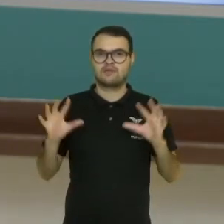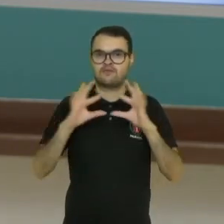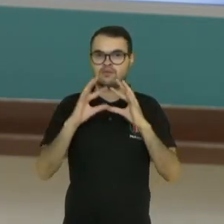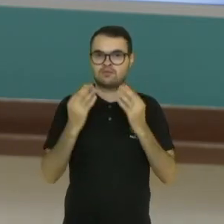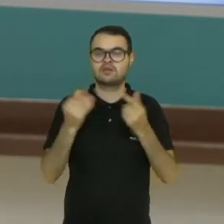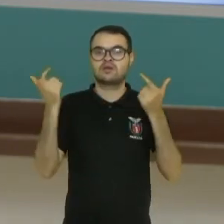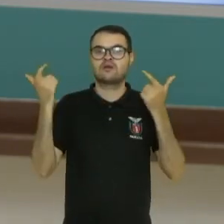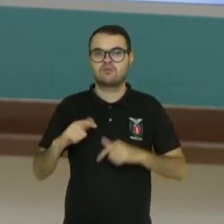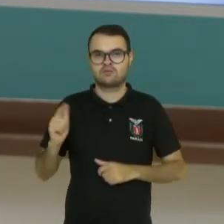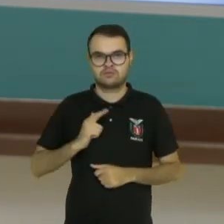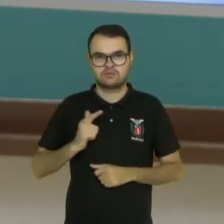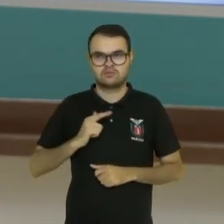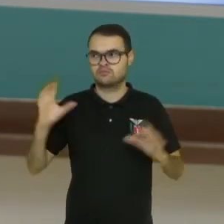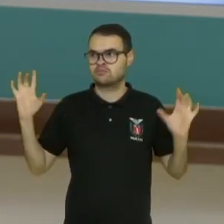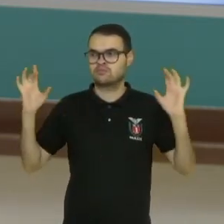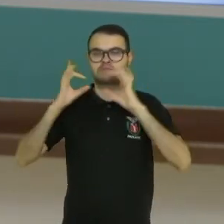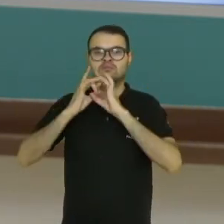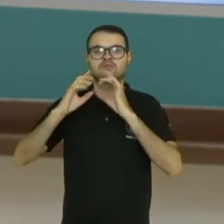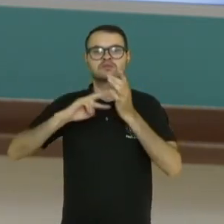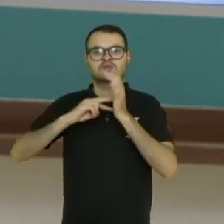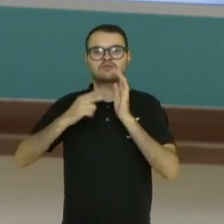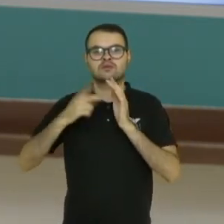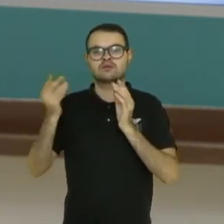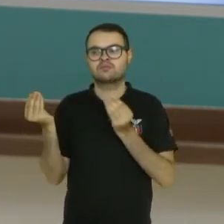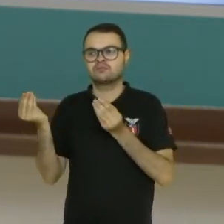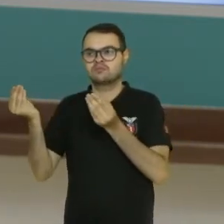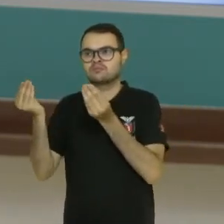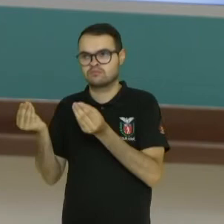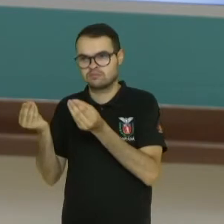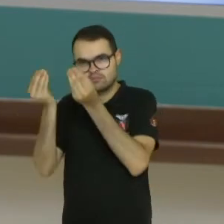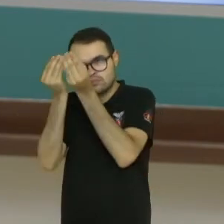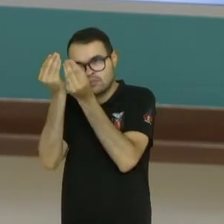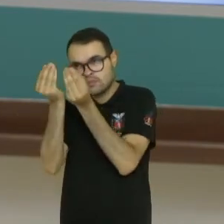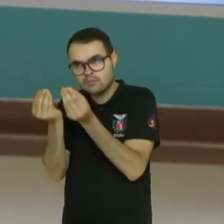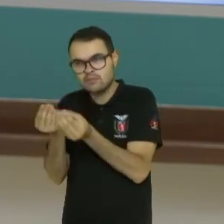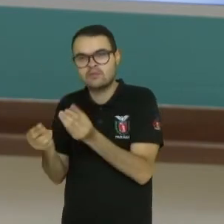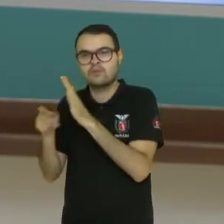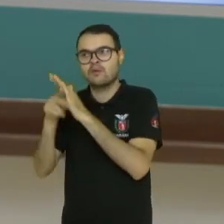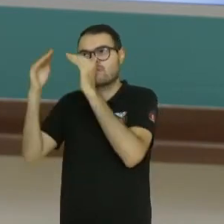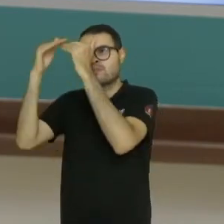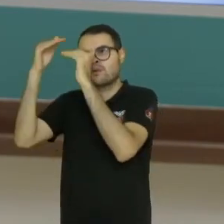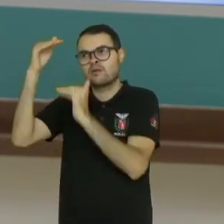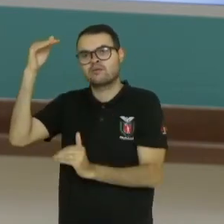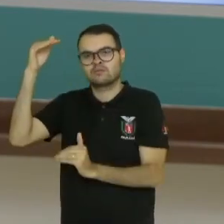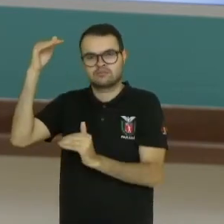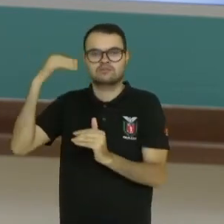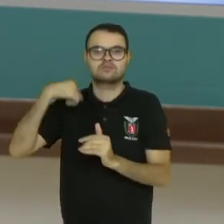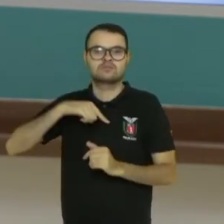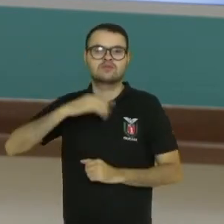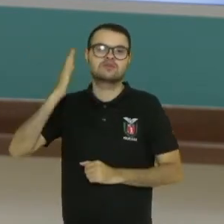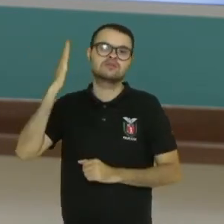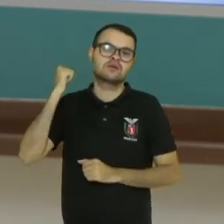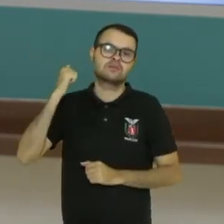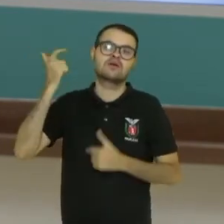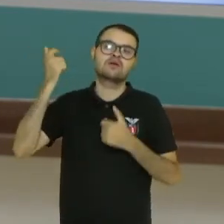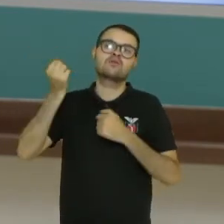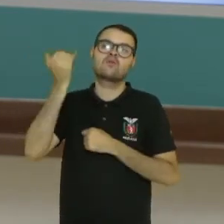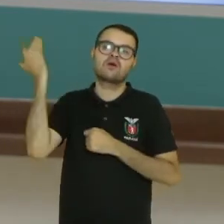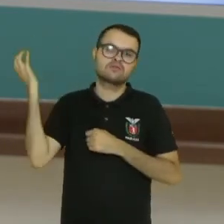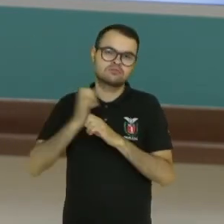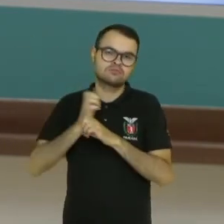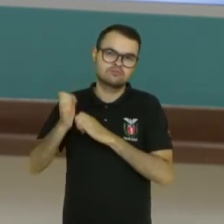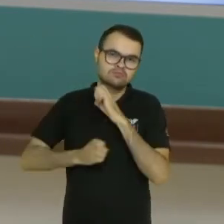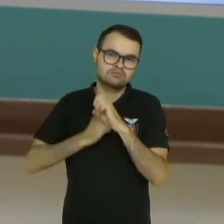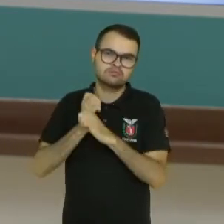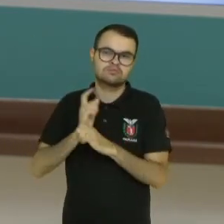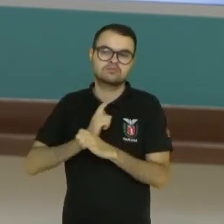está vai representar para a gente a sua distribuição lá na camada de valência, certo? E a gente sabe quantos elétrons ele tem na última